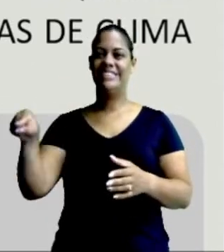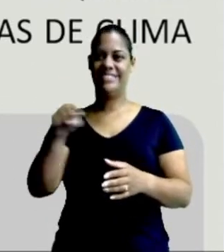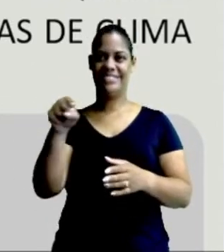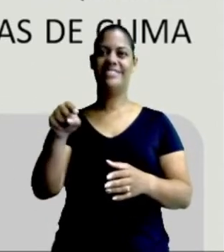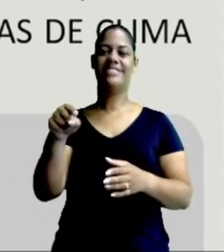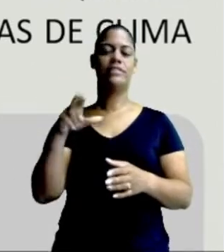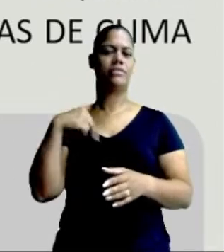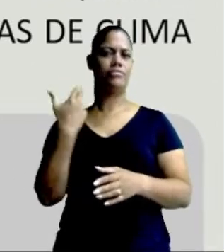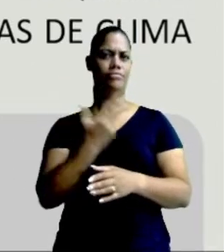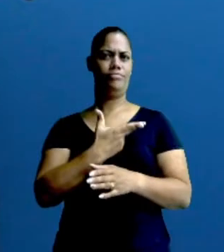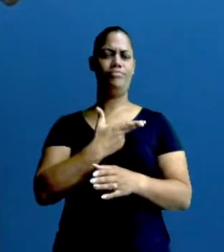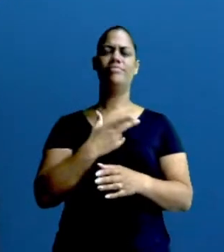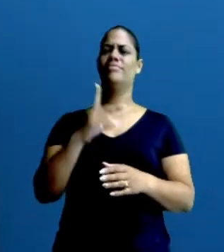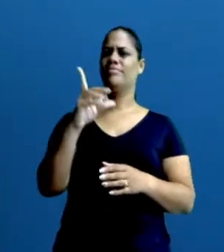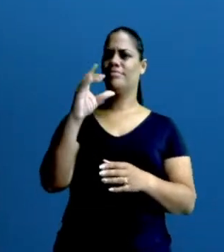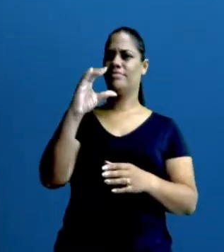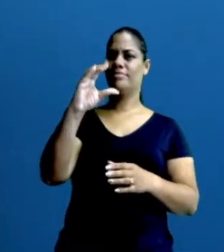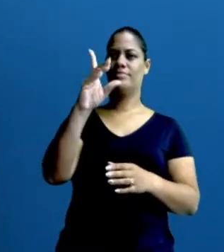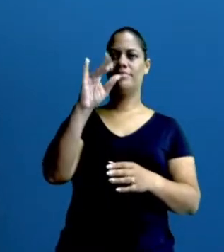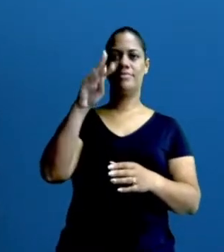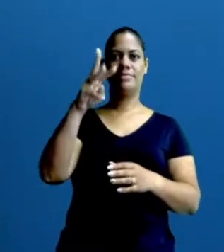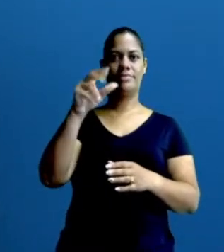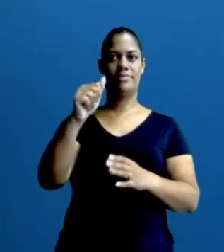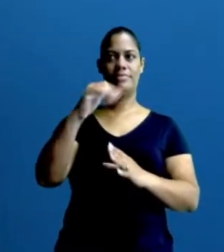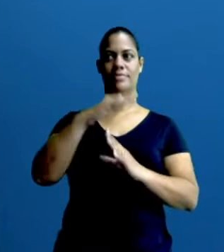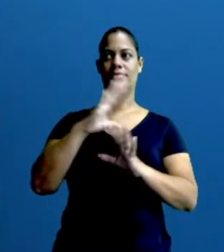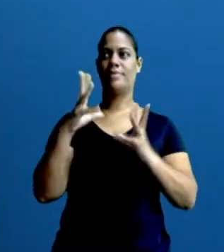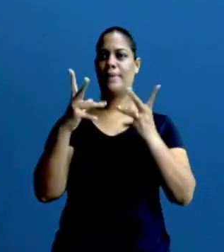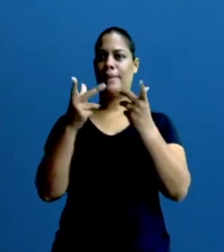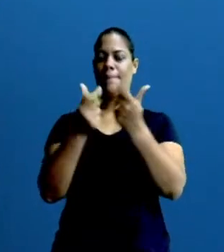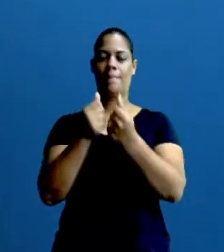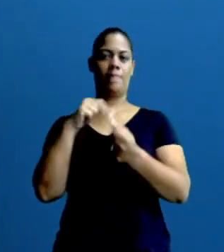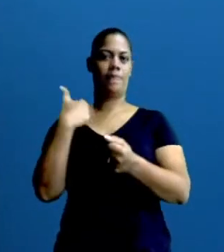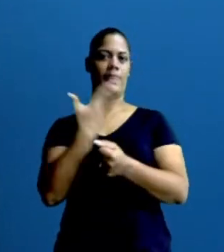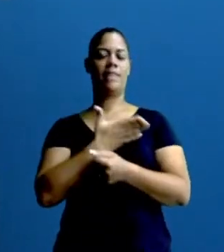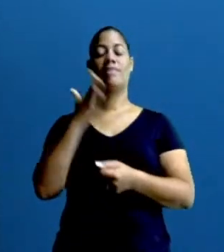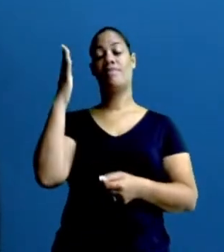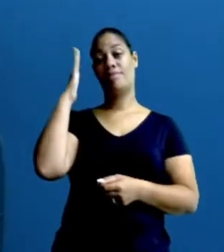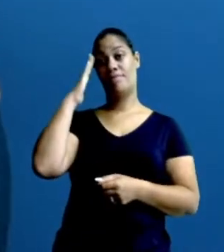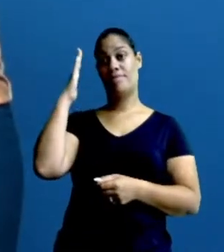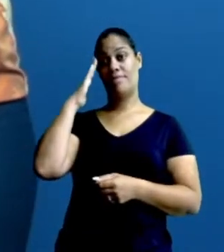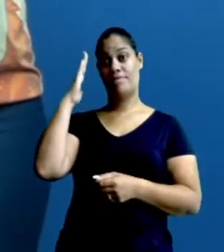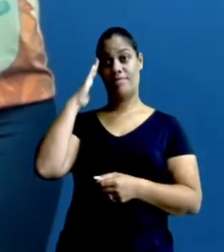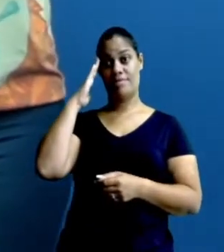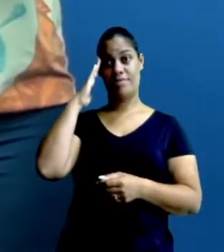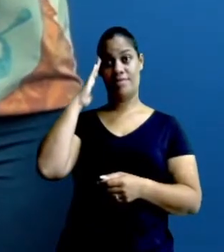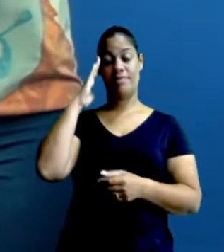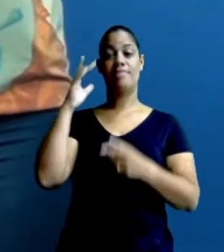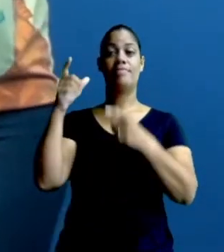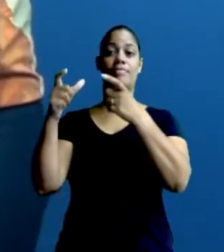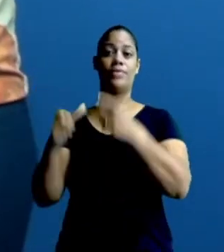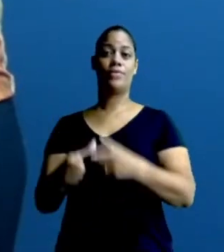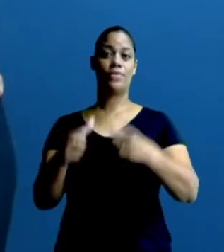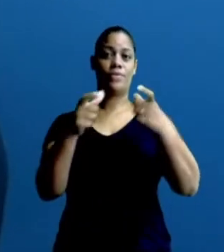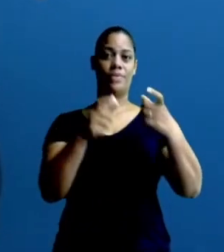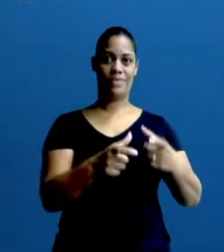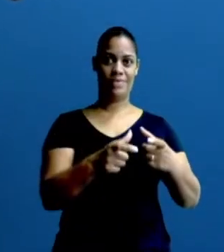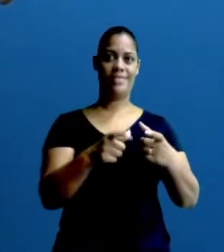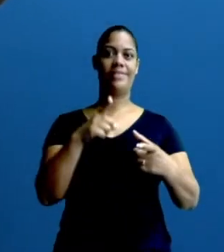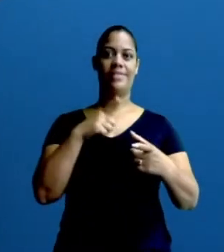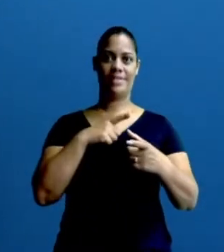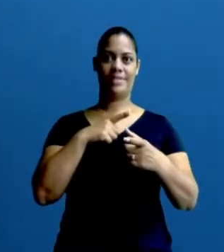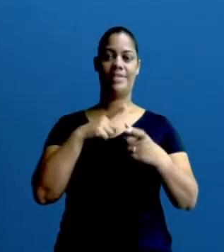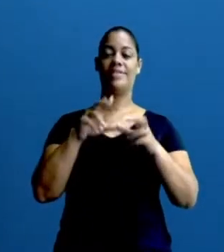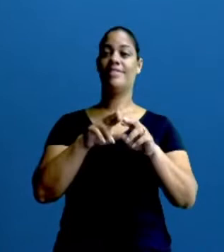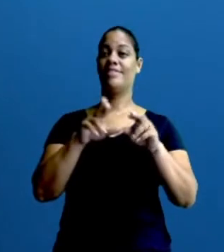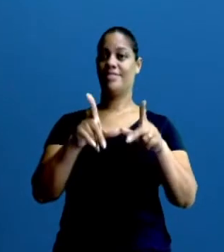nós falamos do clima de forma geral, nós entendemos e nós percebemos que, de acordo com a região, nós vamos ter um